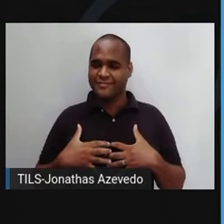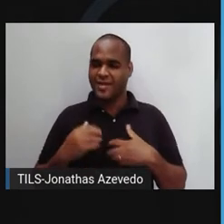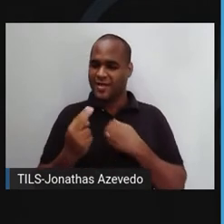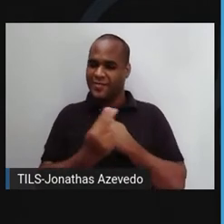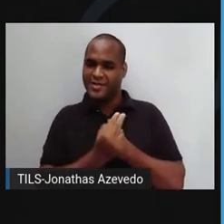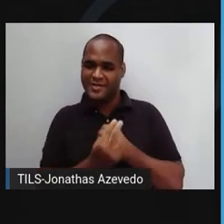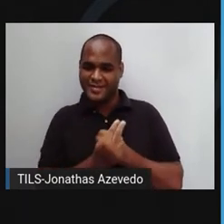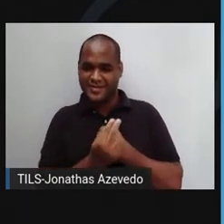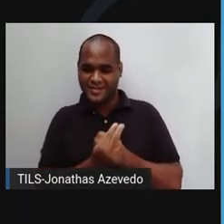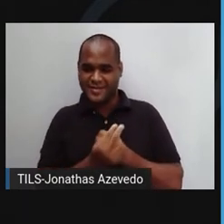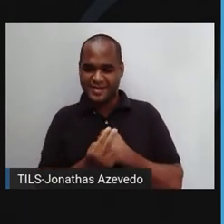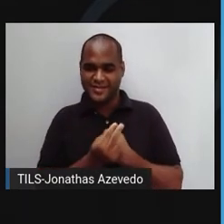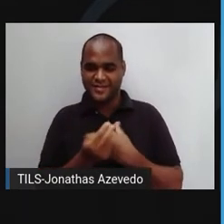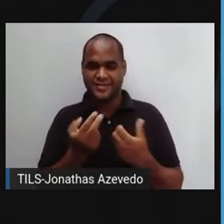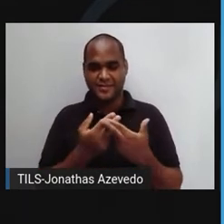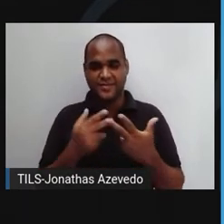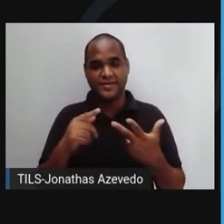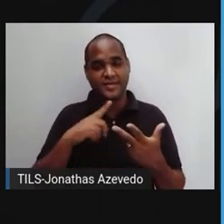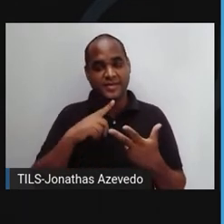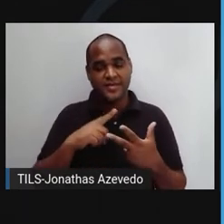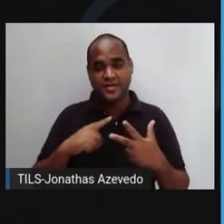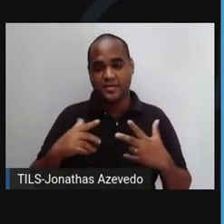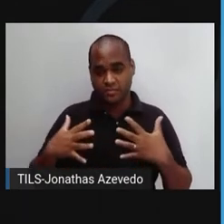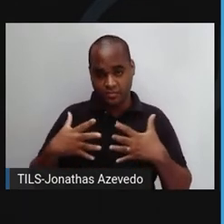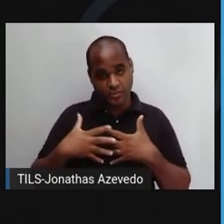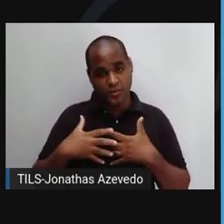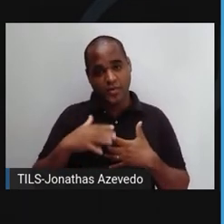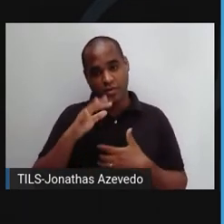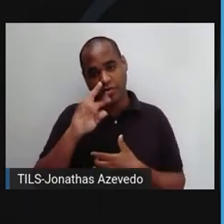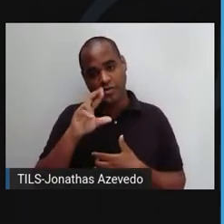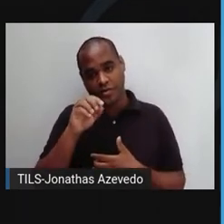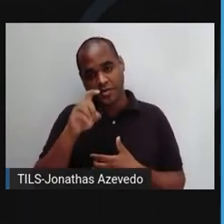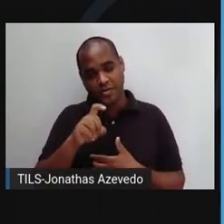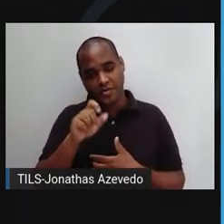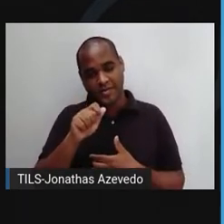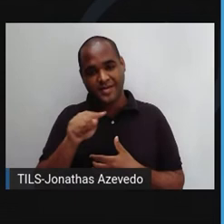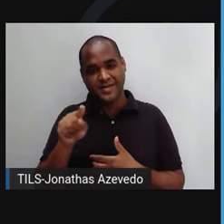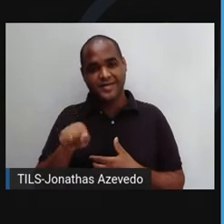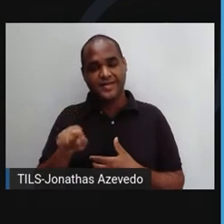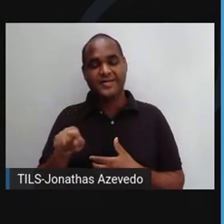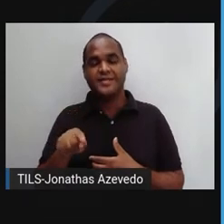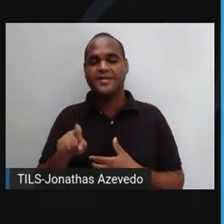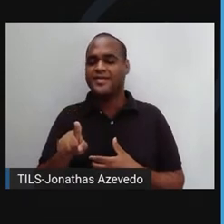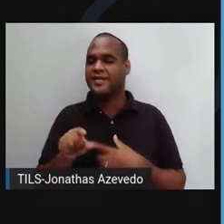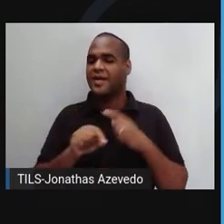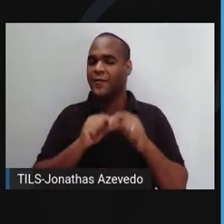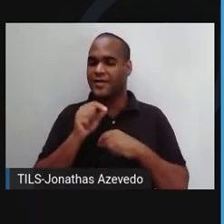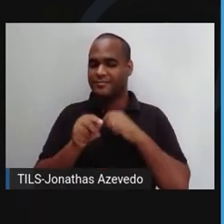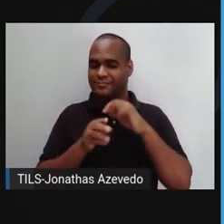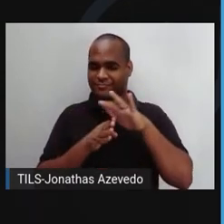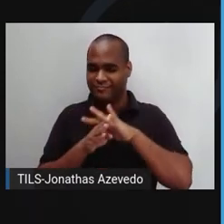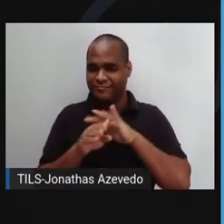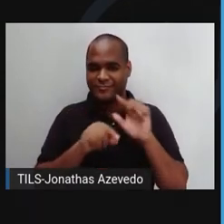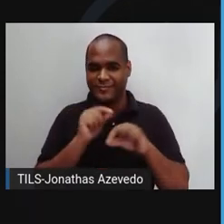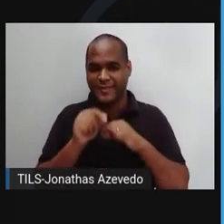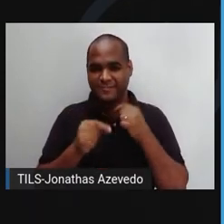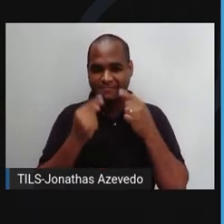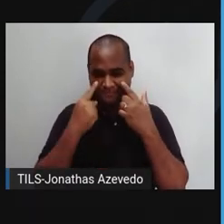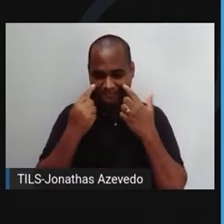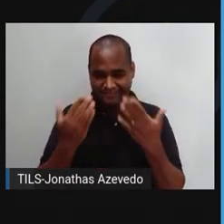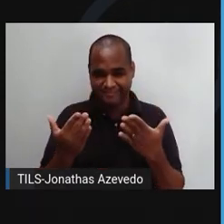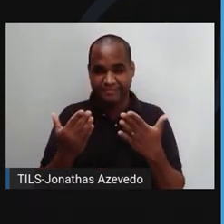protetora. A parte em que seus pulmões ficam é chamada de tórax. Agora, vamos entrar para ver o que está acontecendo.